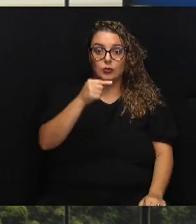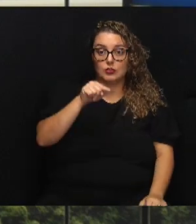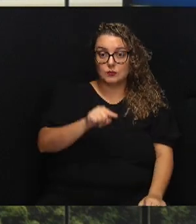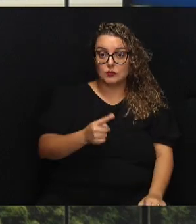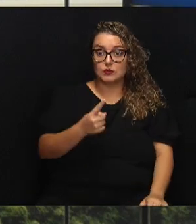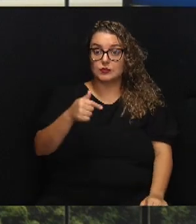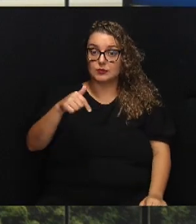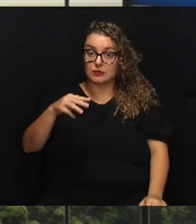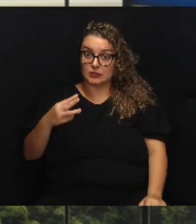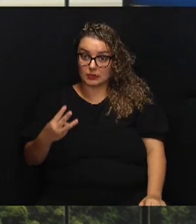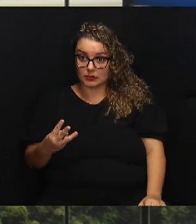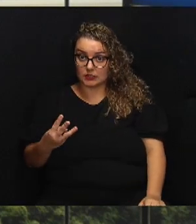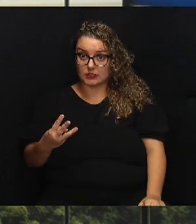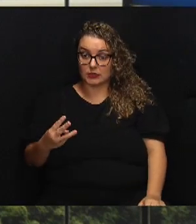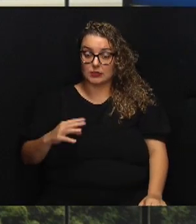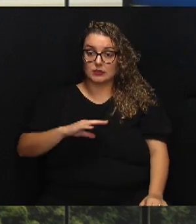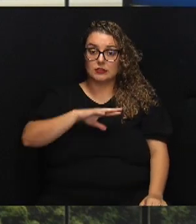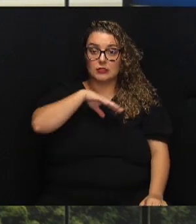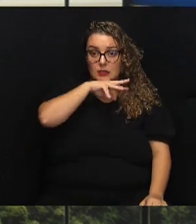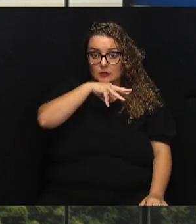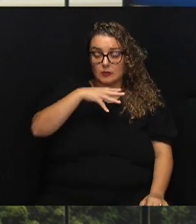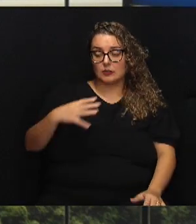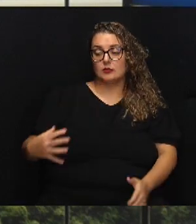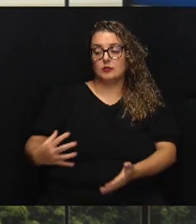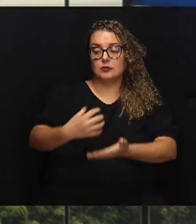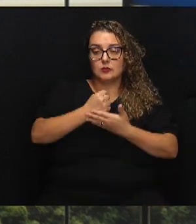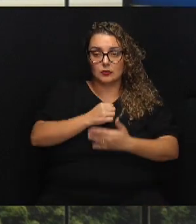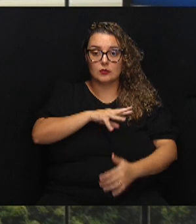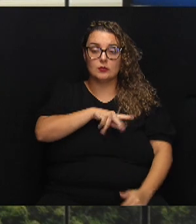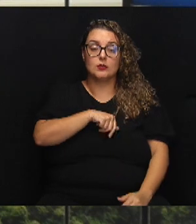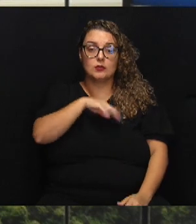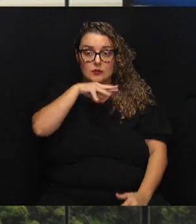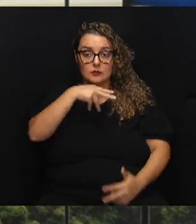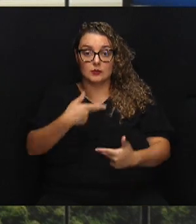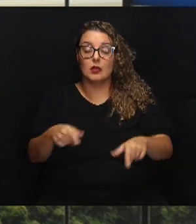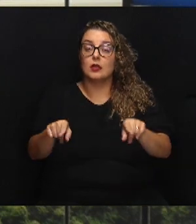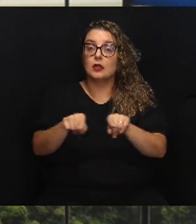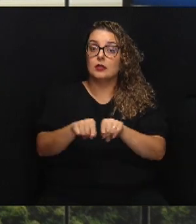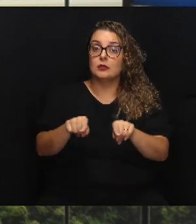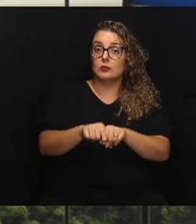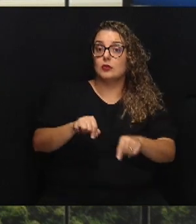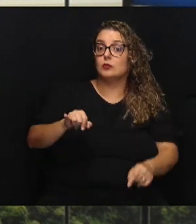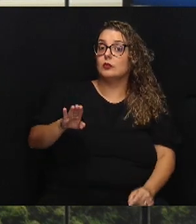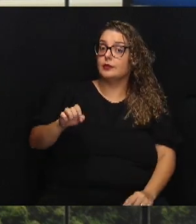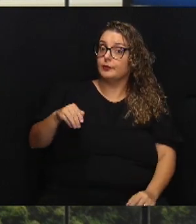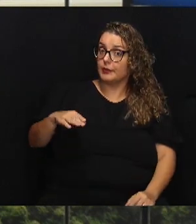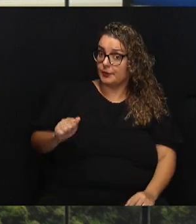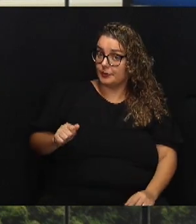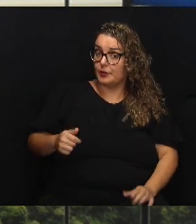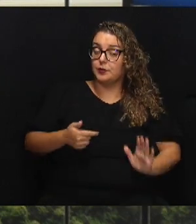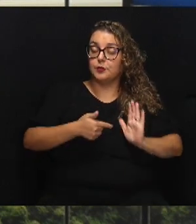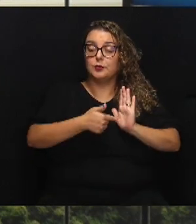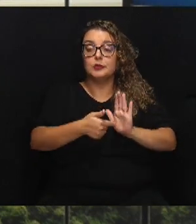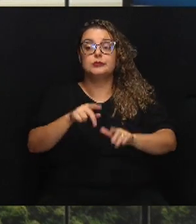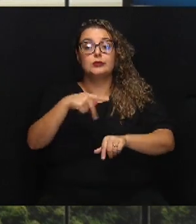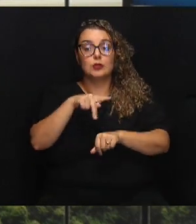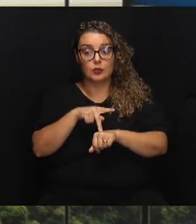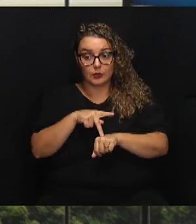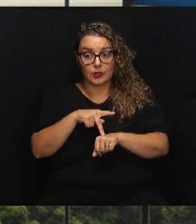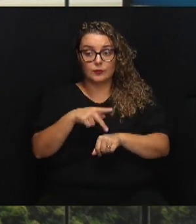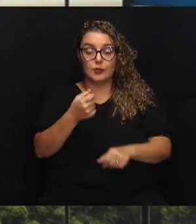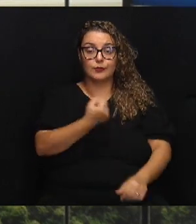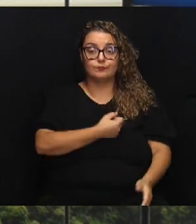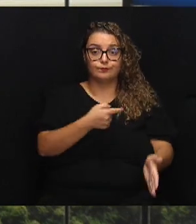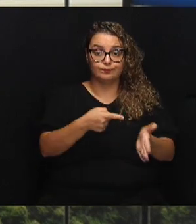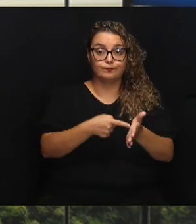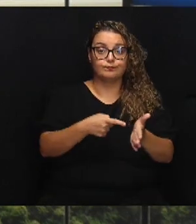2.173 animais foram socorridos pelo SAMU Animal. Além disso, o IBAMA revelou que no país o número de